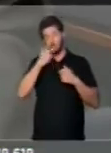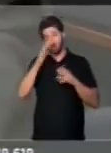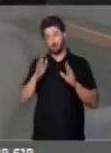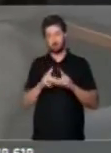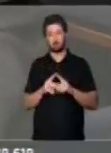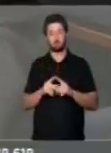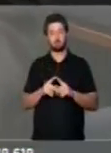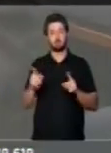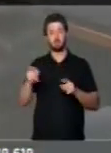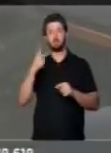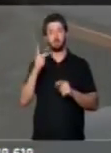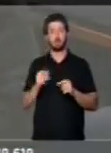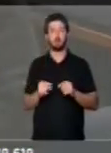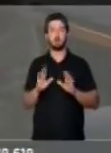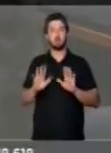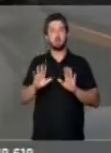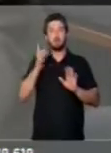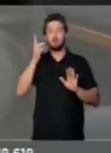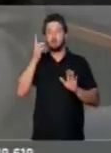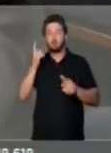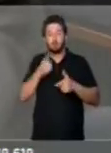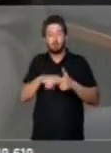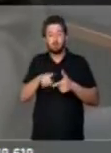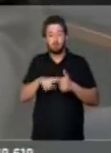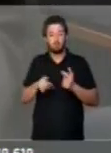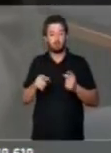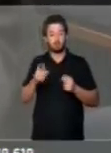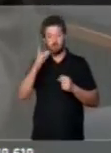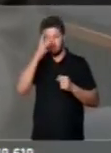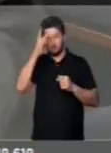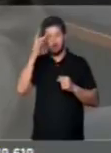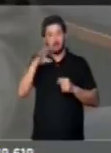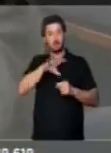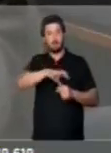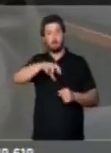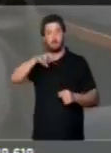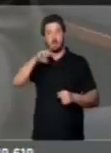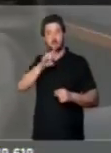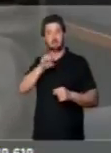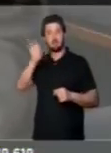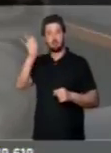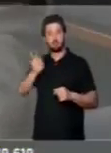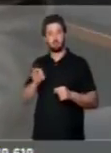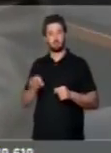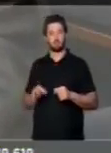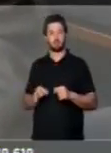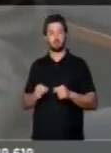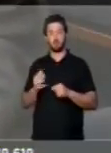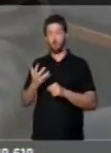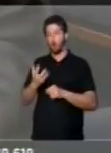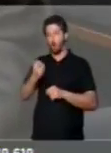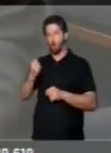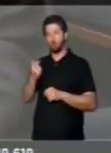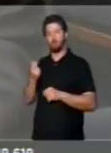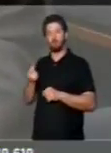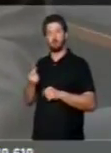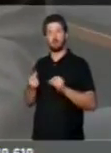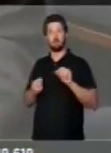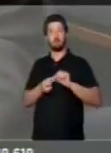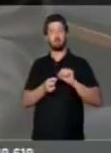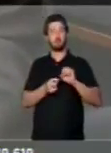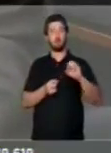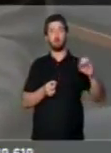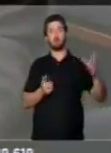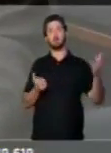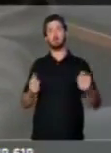Ele disse, mas, deputado, o problema é que os caras querem comer 100%, come 20% e faz 80%.